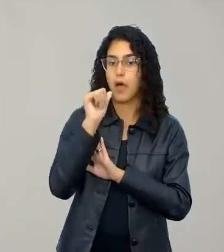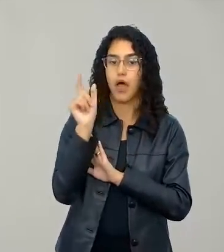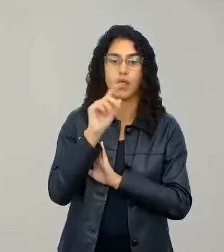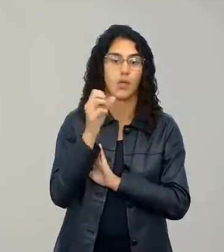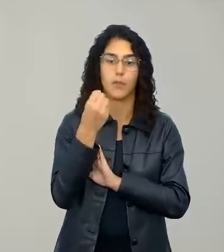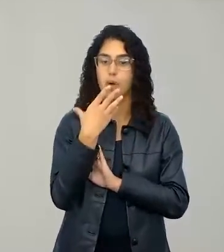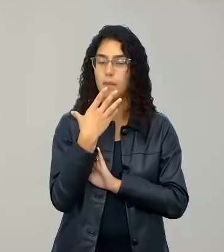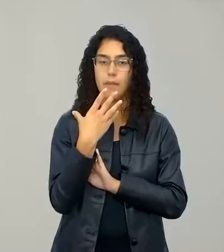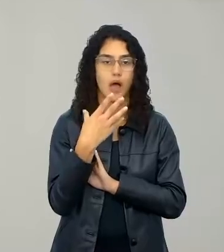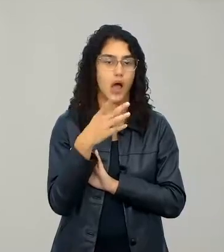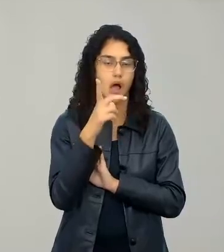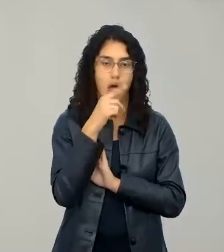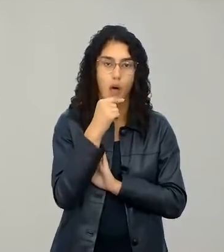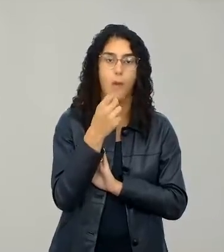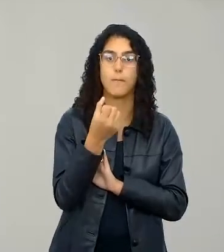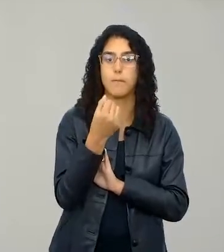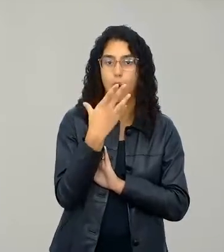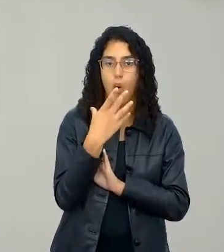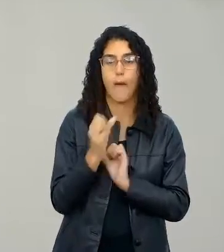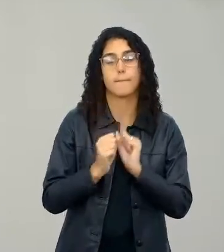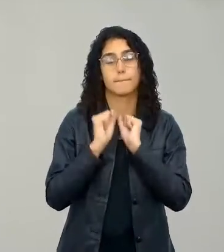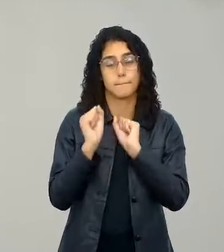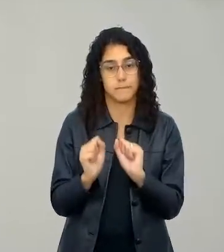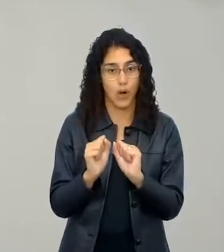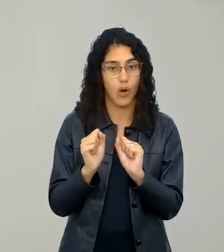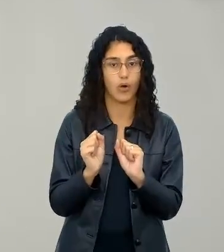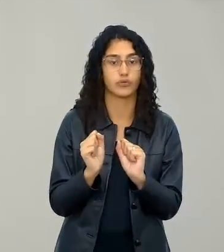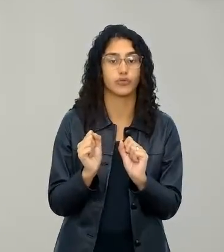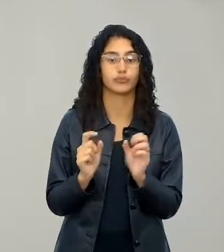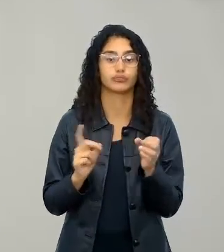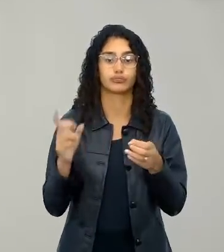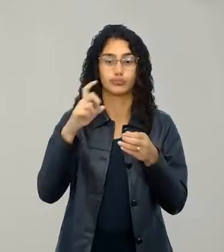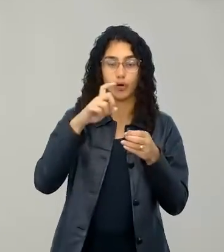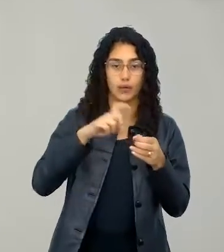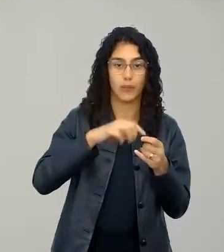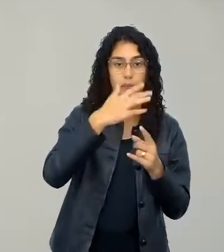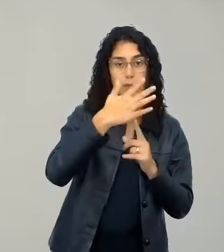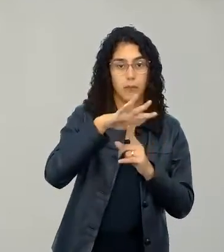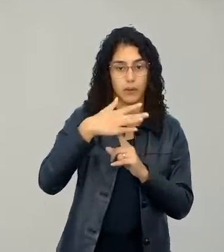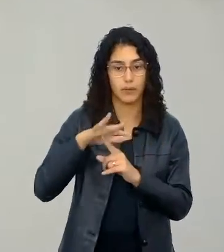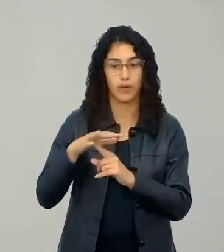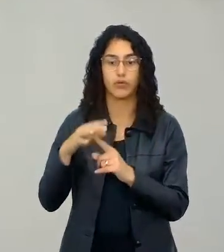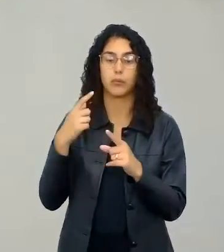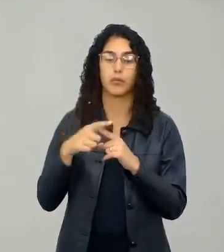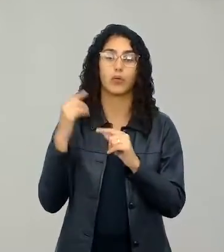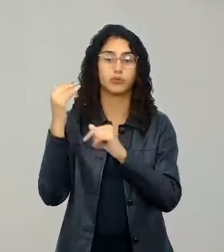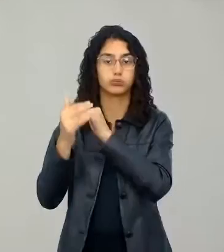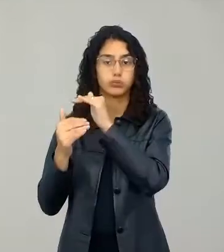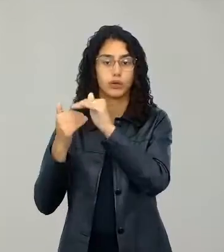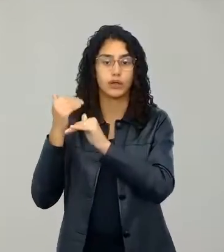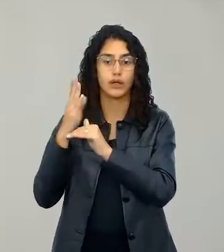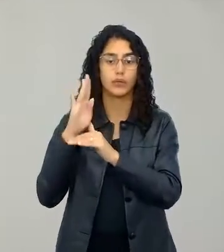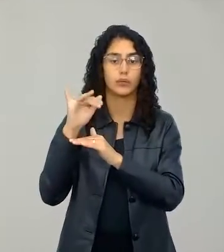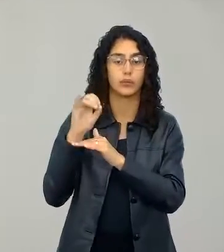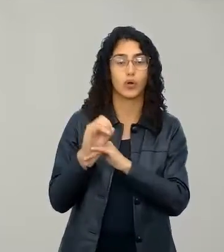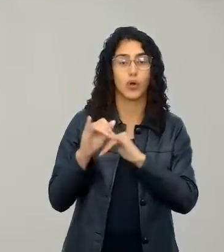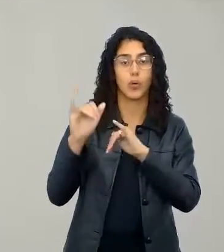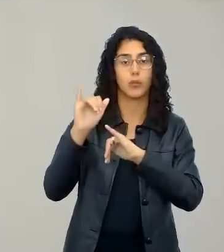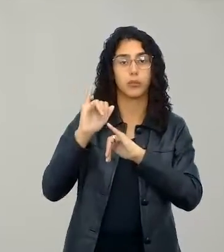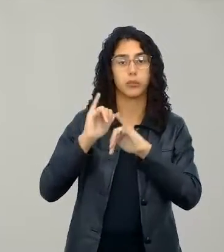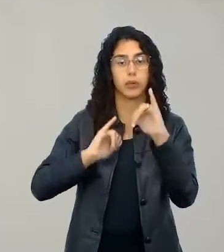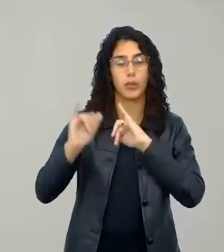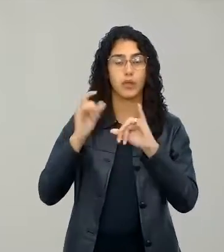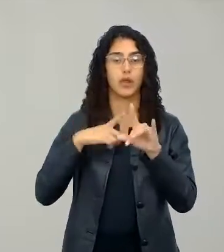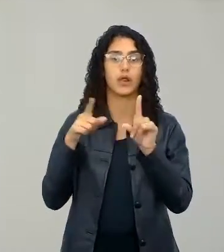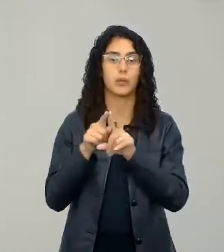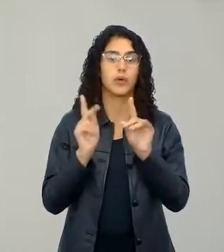água potável. Ela pode ser reintroduzida no meio ambiente, porque os processos biogeoquímicos eles vão dar